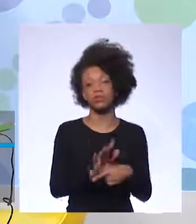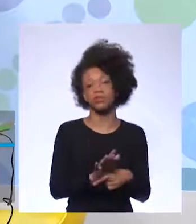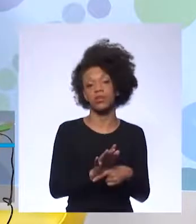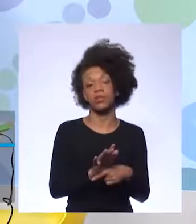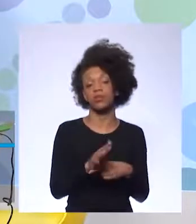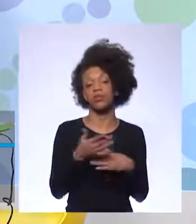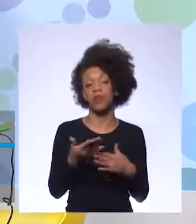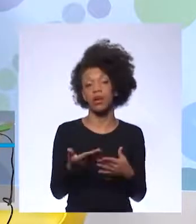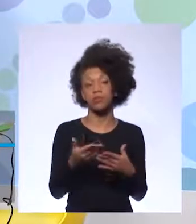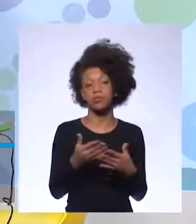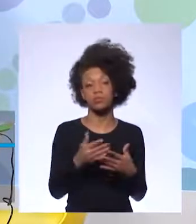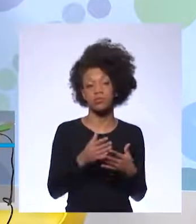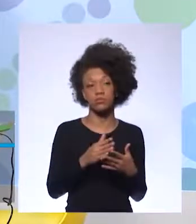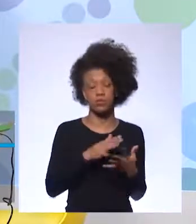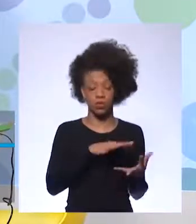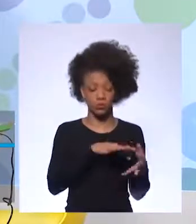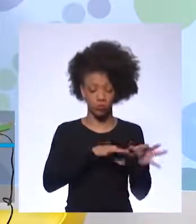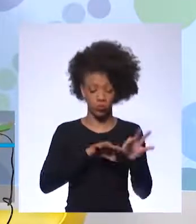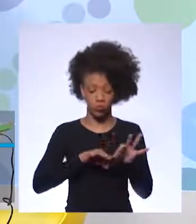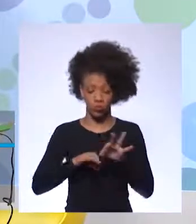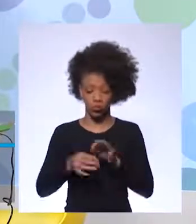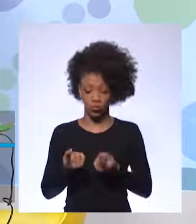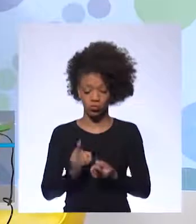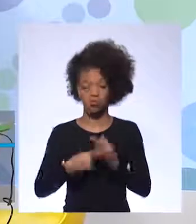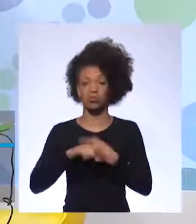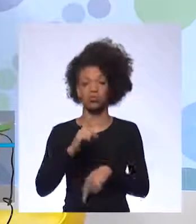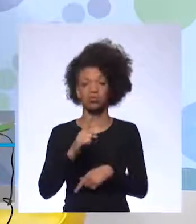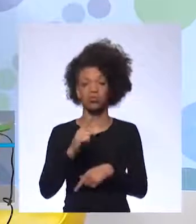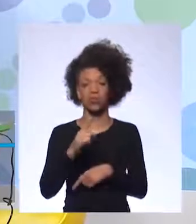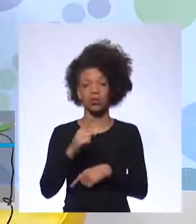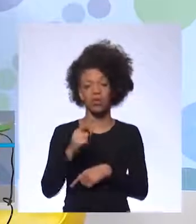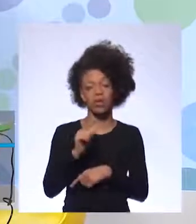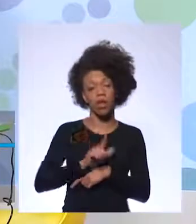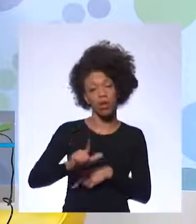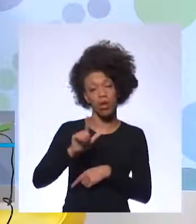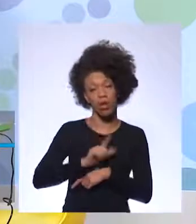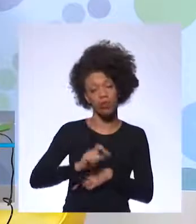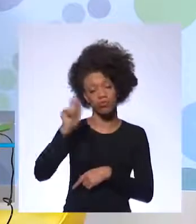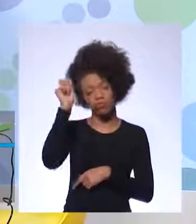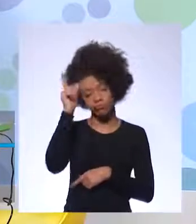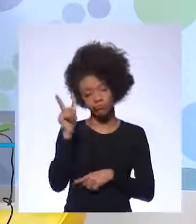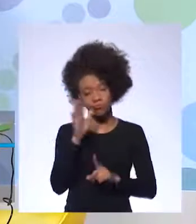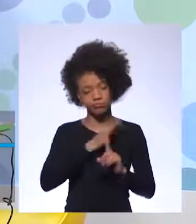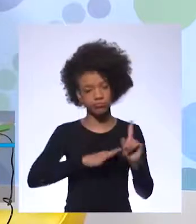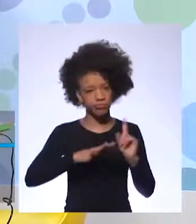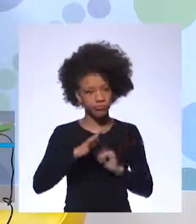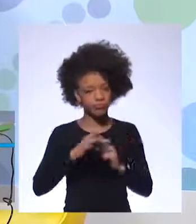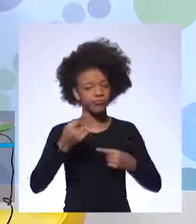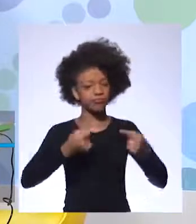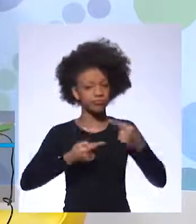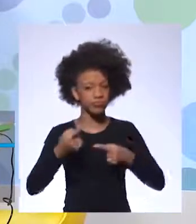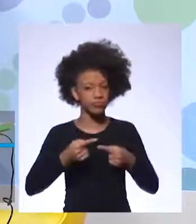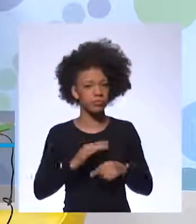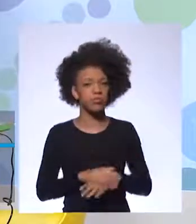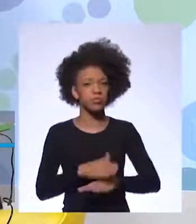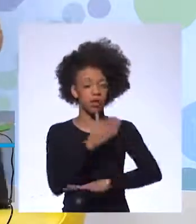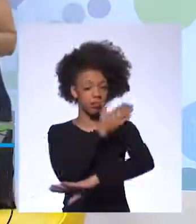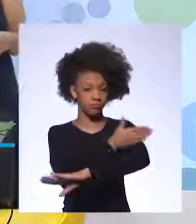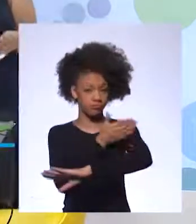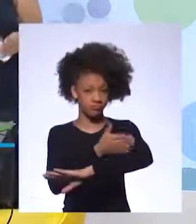também nesse novo essa nova construção nessa nova lógica social cultural e política que a idade média